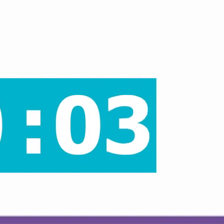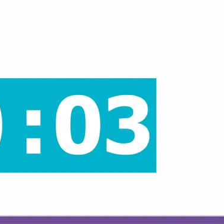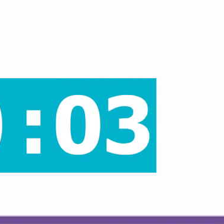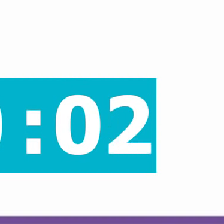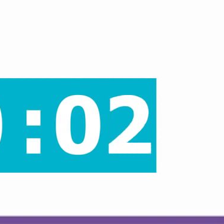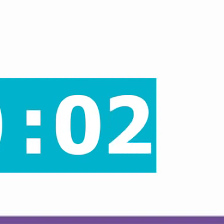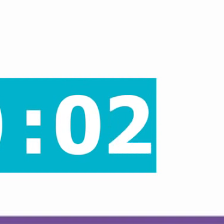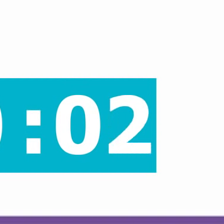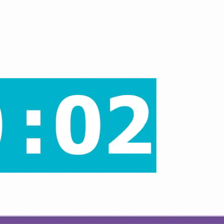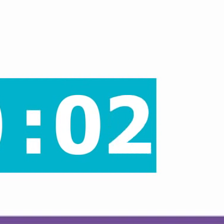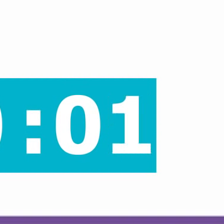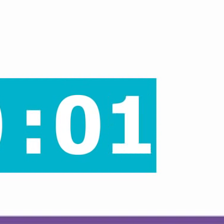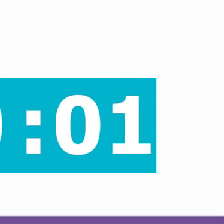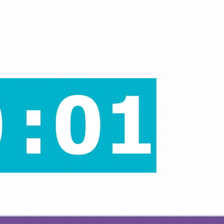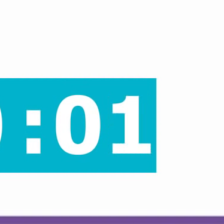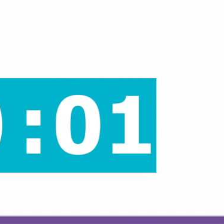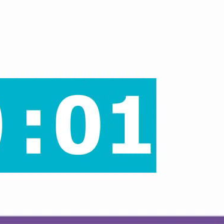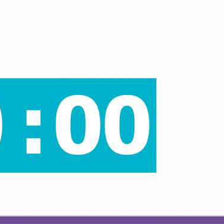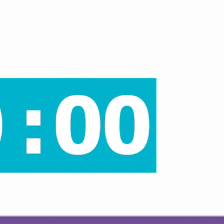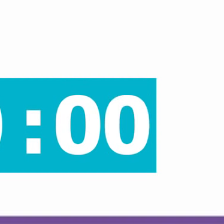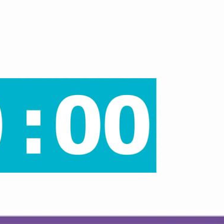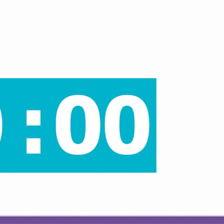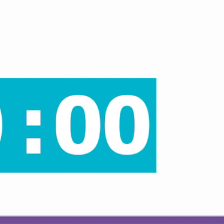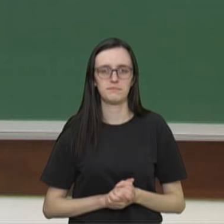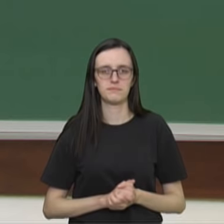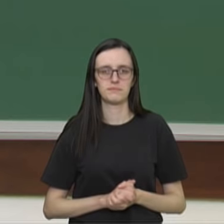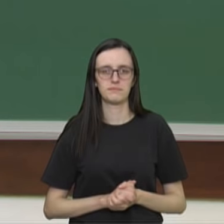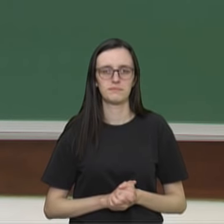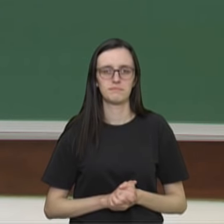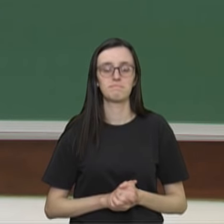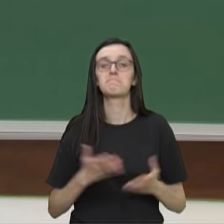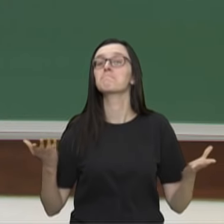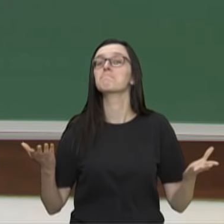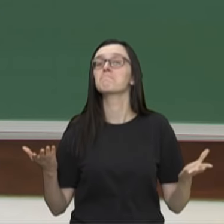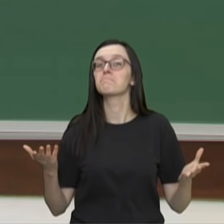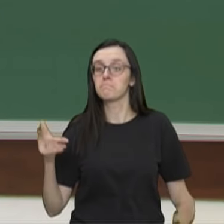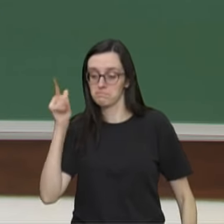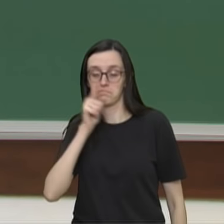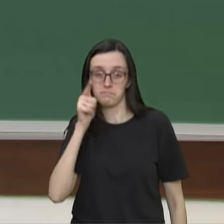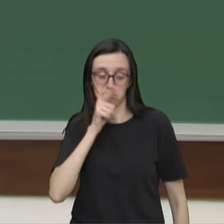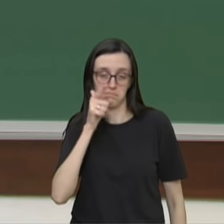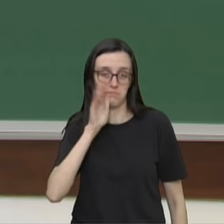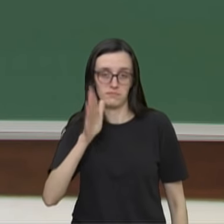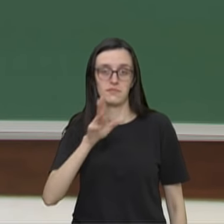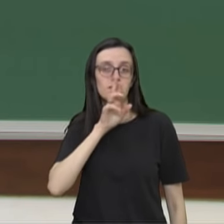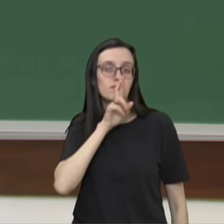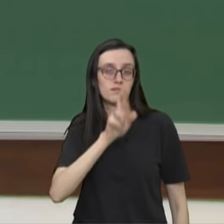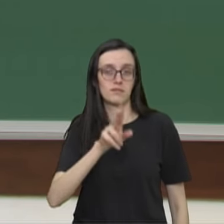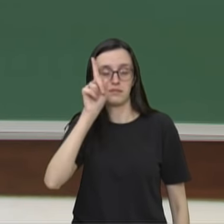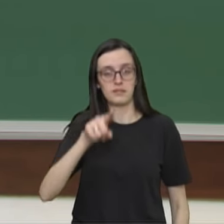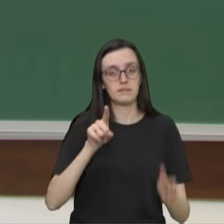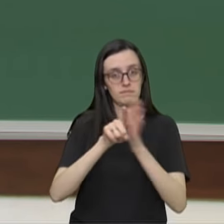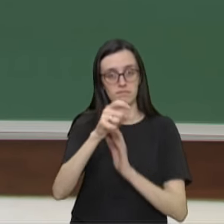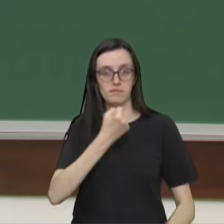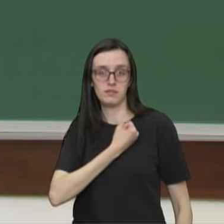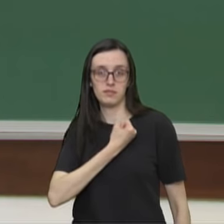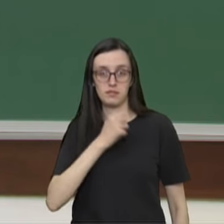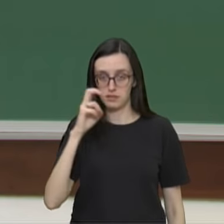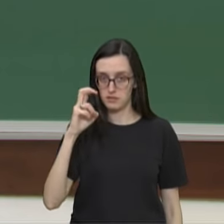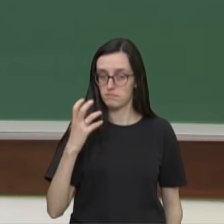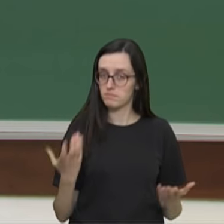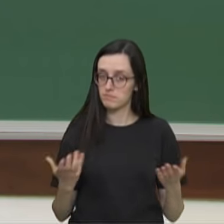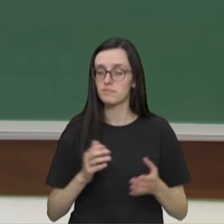e aí oi e aí pessoal já conseguiram a responder o quiz de número